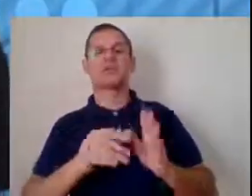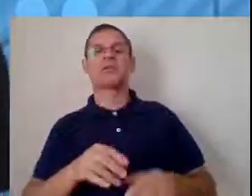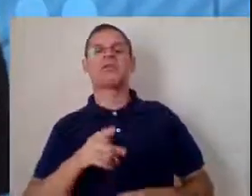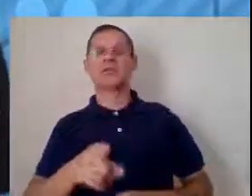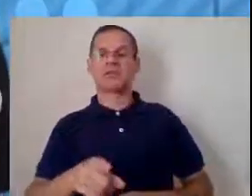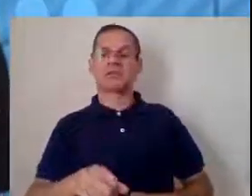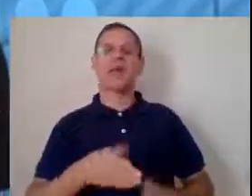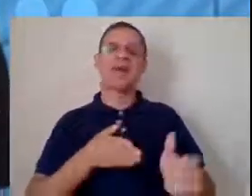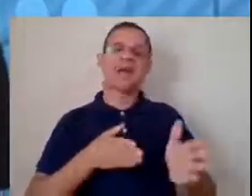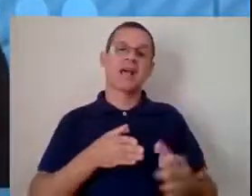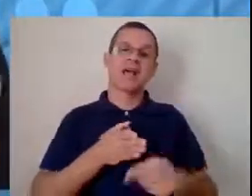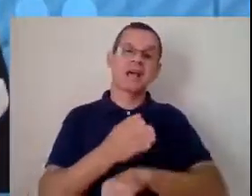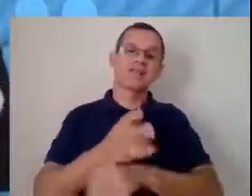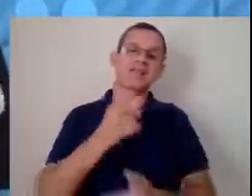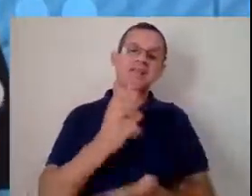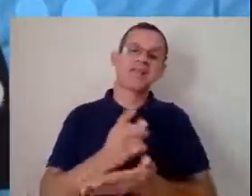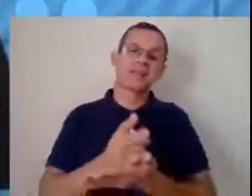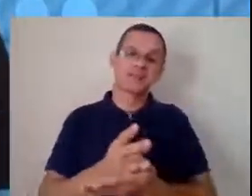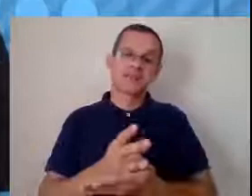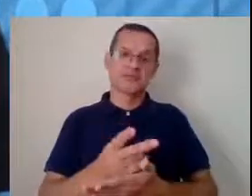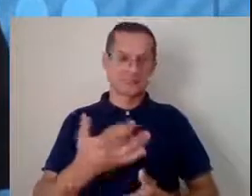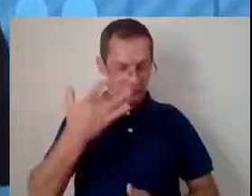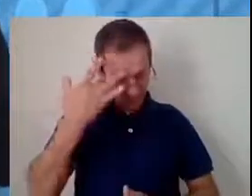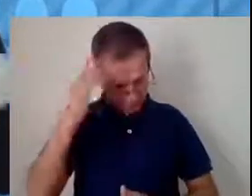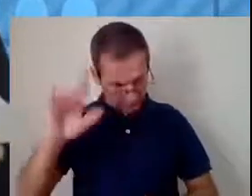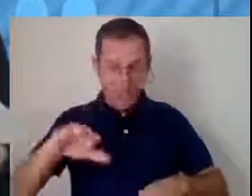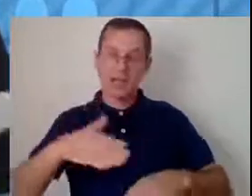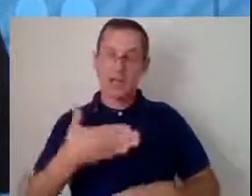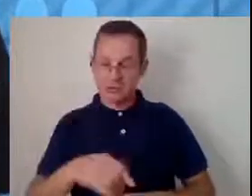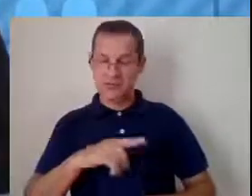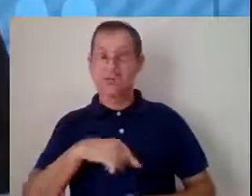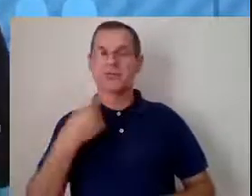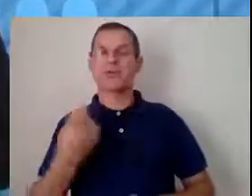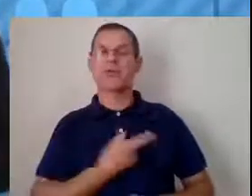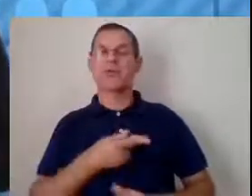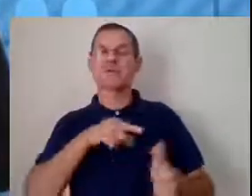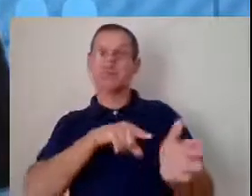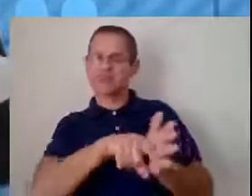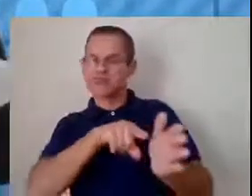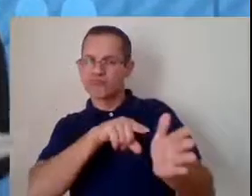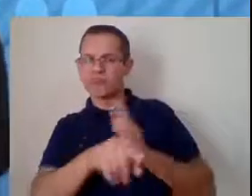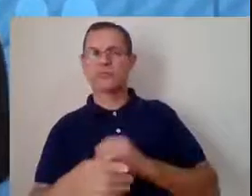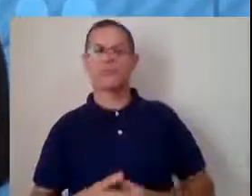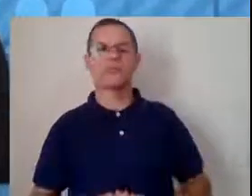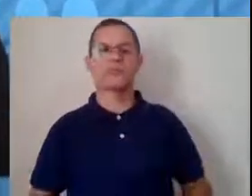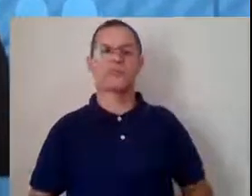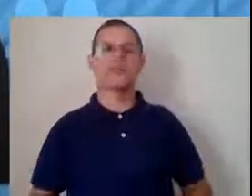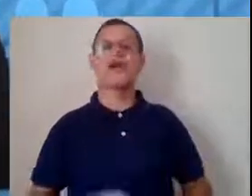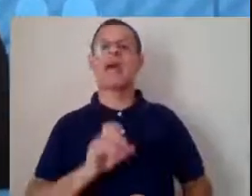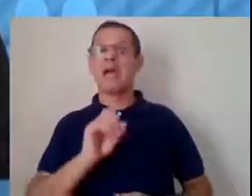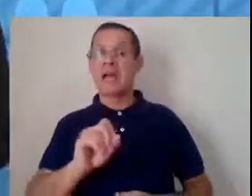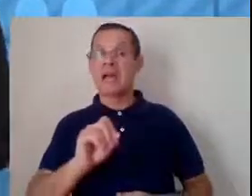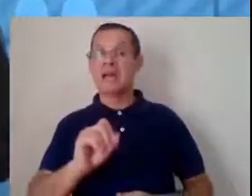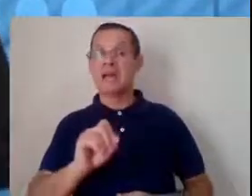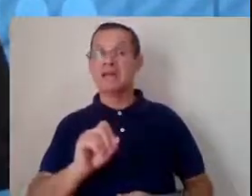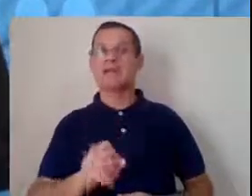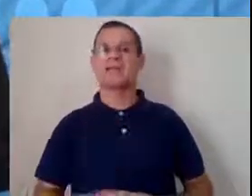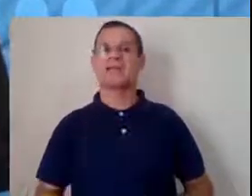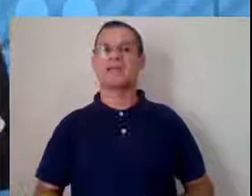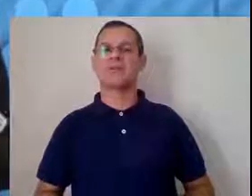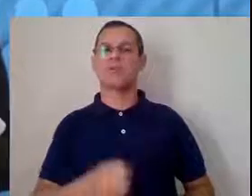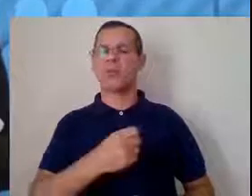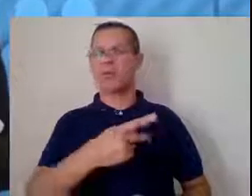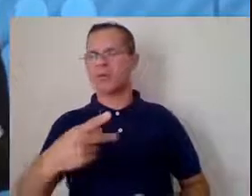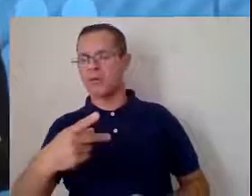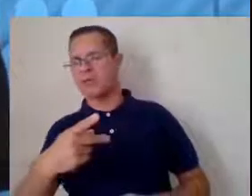Você acessa mesmo sem saber. Então, nós temos um questionamento que uma